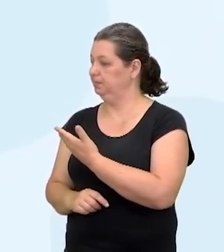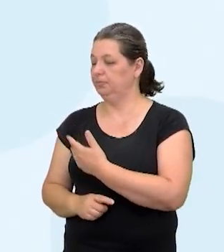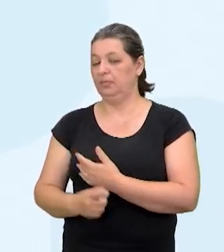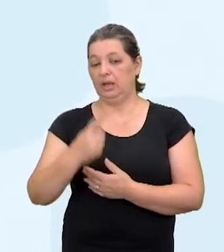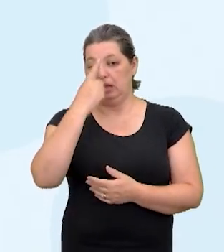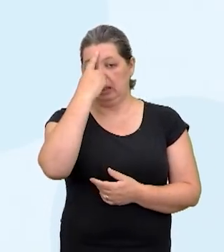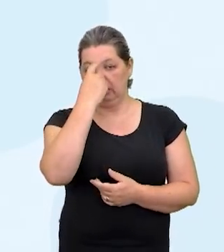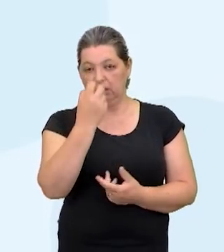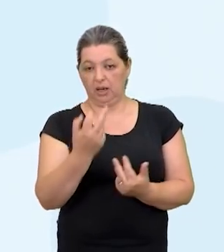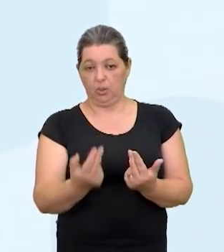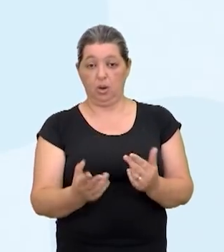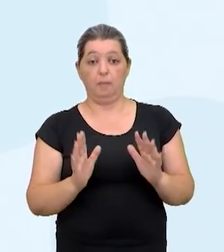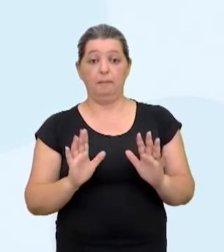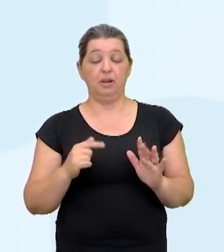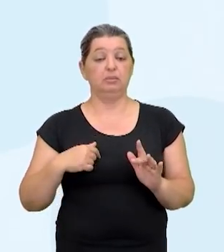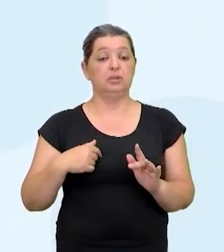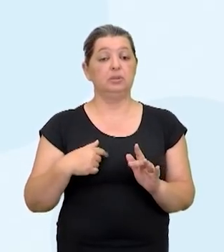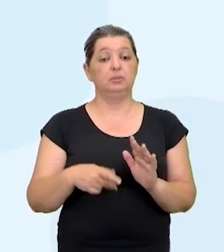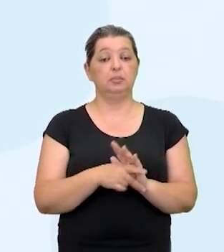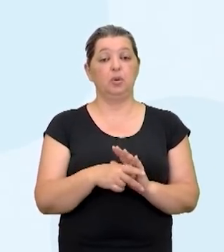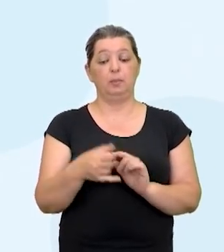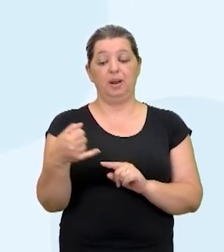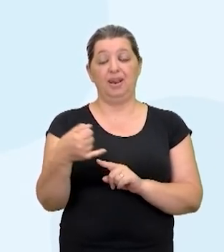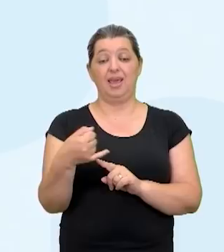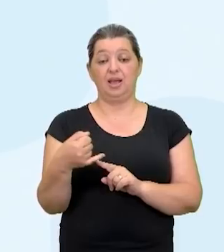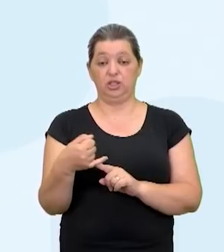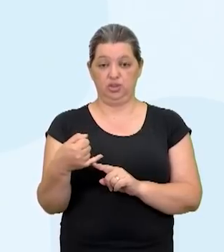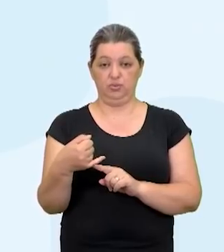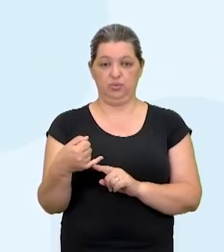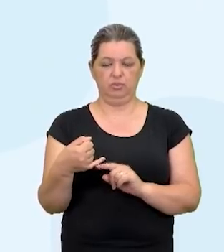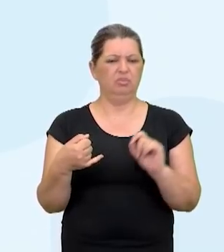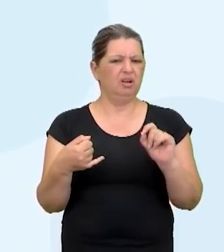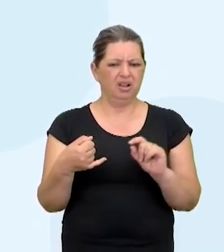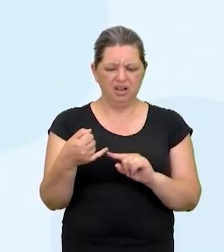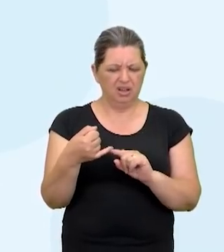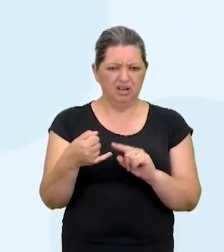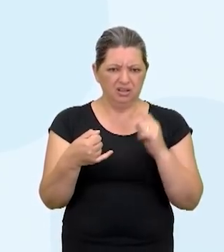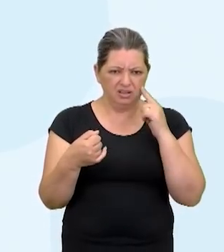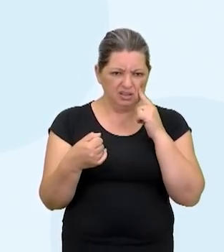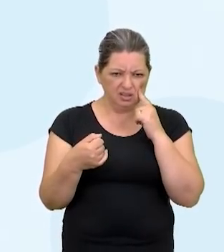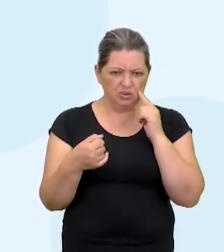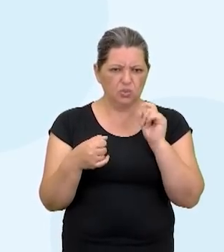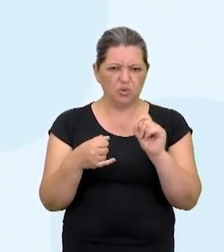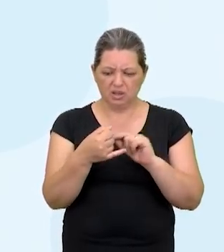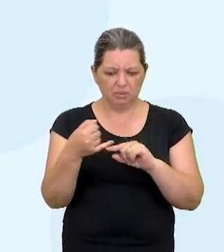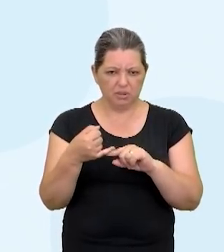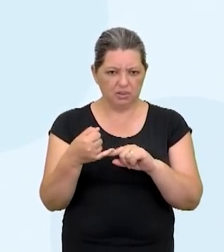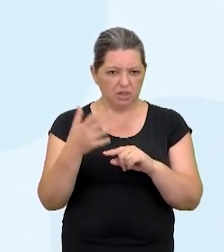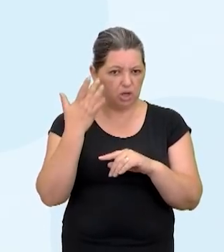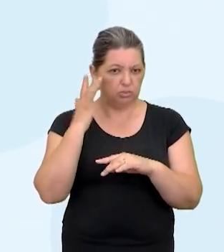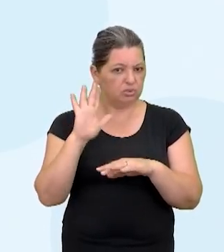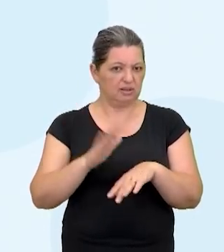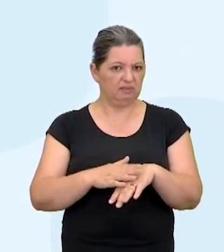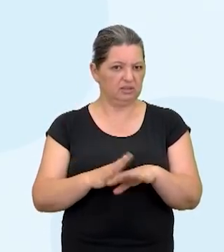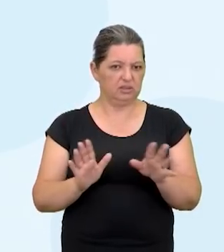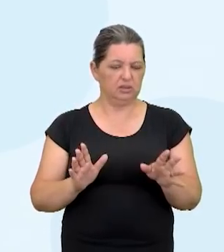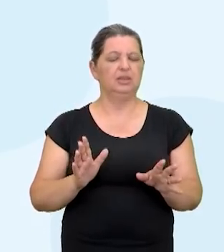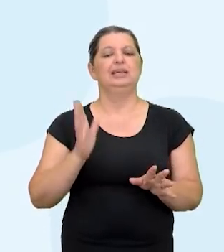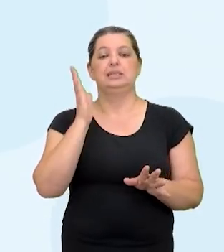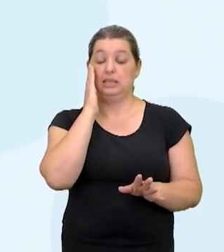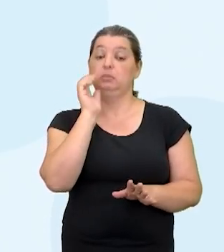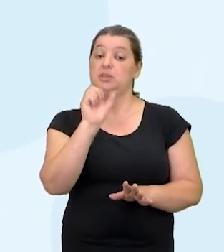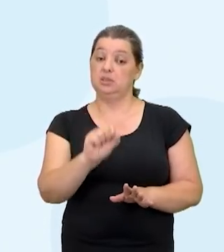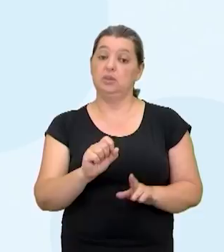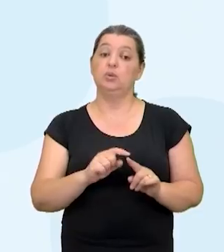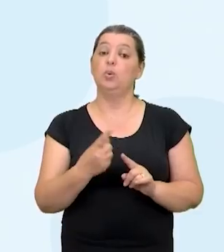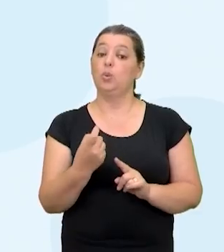ideia, tá bom? Só que agora a gente tem um termo lá negativo. Você fala, professora, se eu tô vendo esse sinal de menos aí, eu não sei mais fazer. Você sabe sim. A